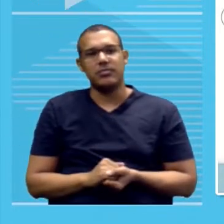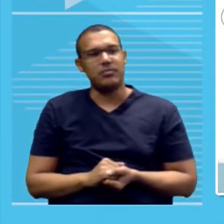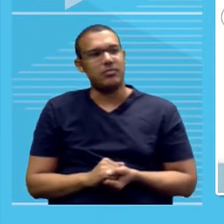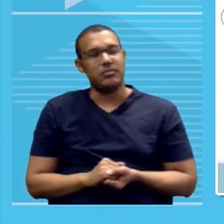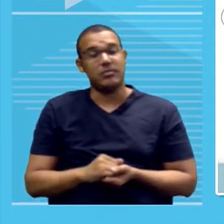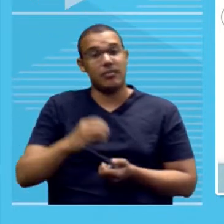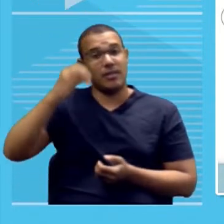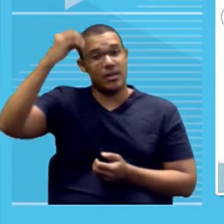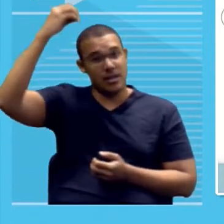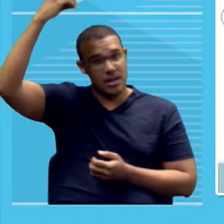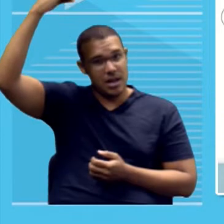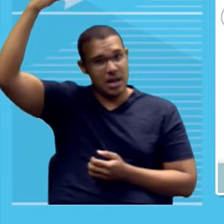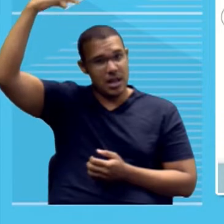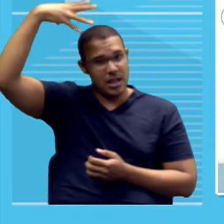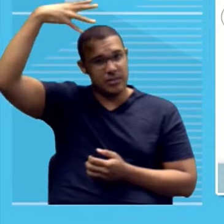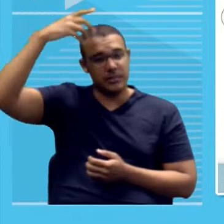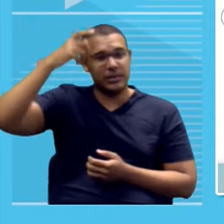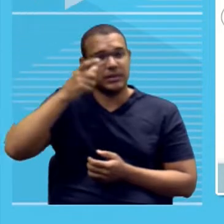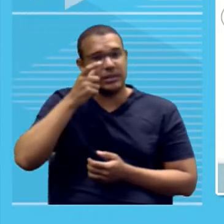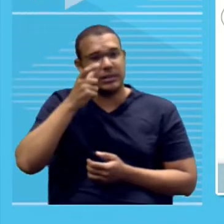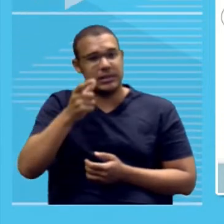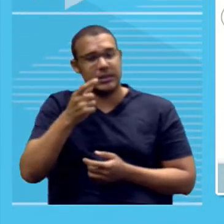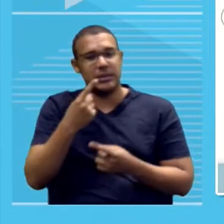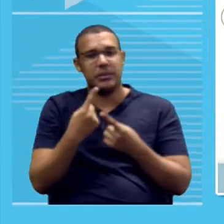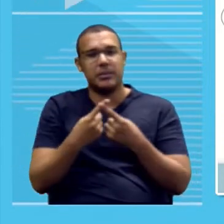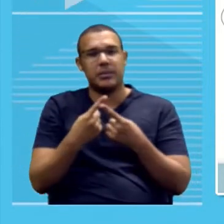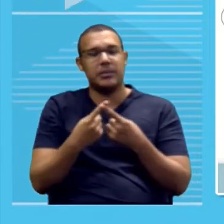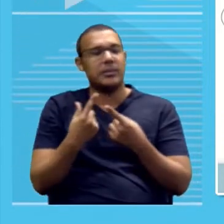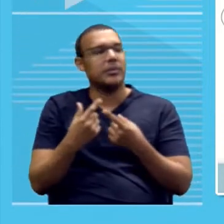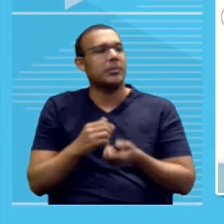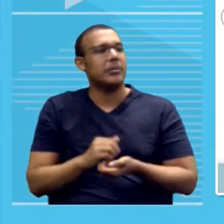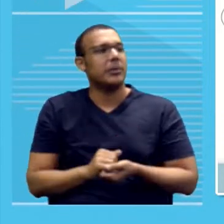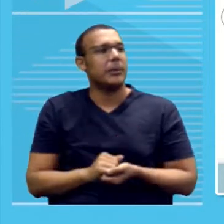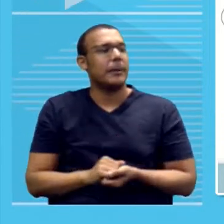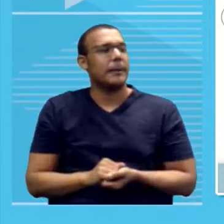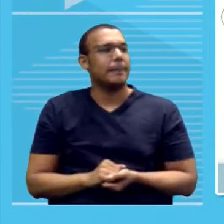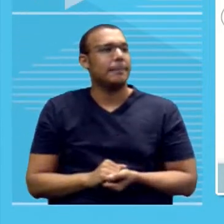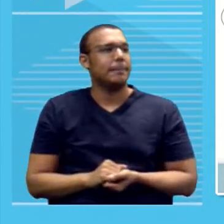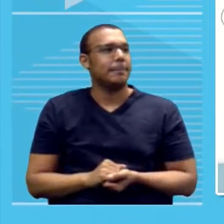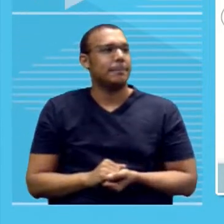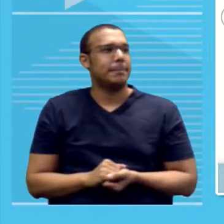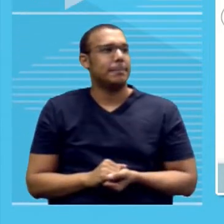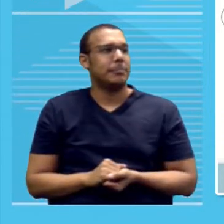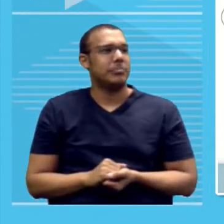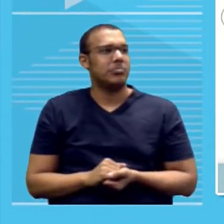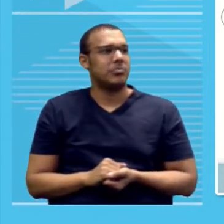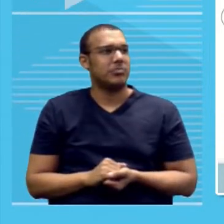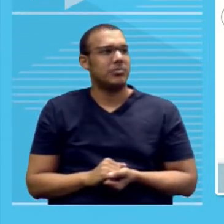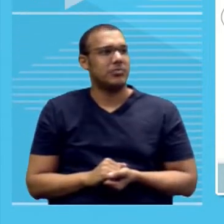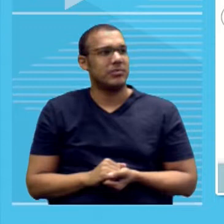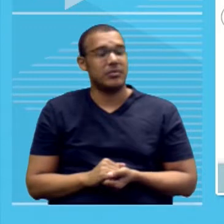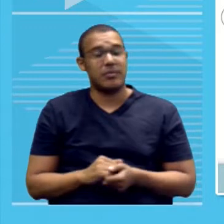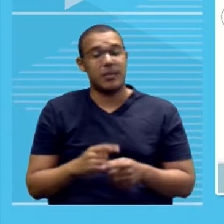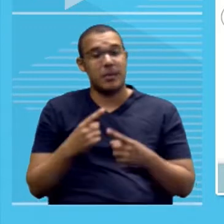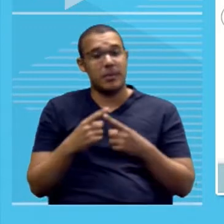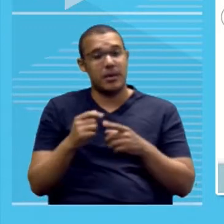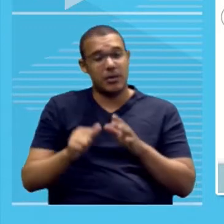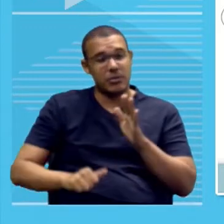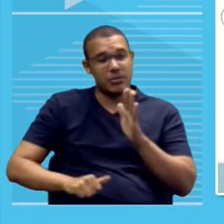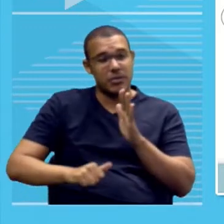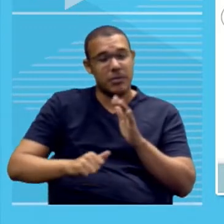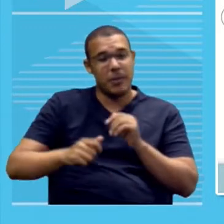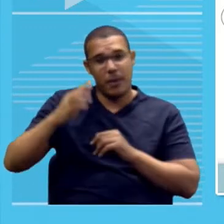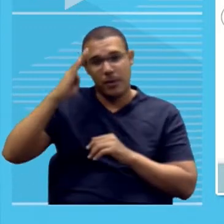gente puxar um parêntese para ela. Por quê? Porque a lâmpada incandescente, ela vai ser um dos principais